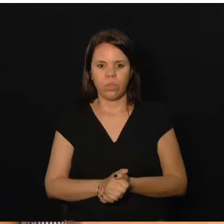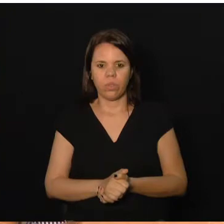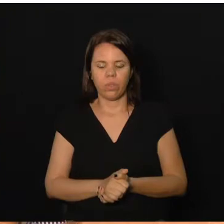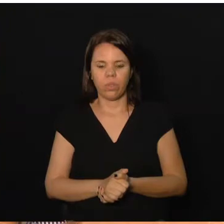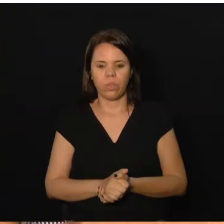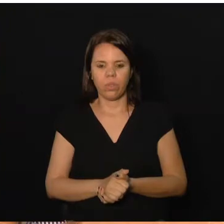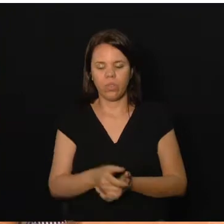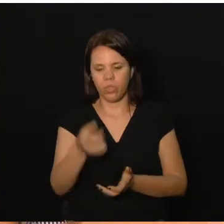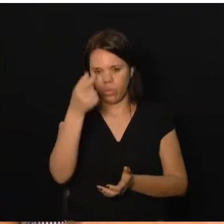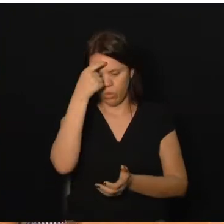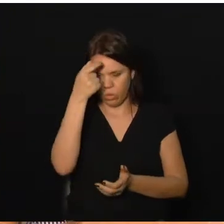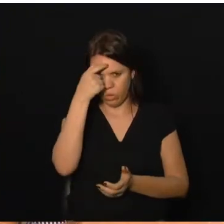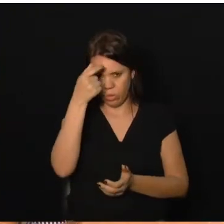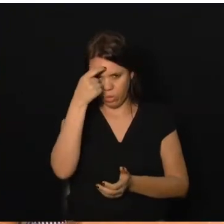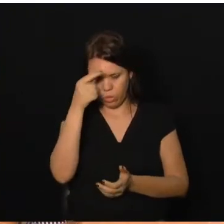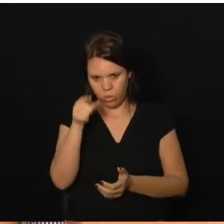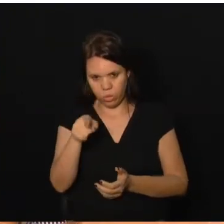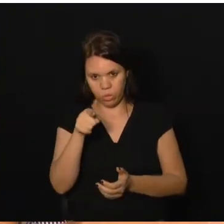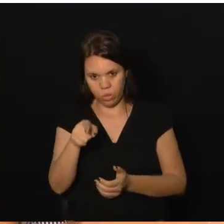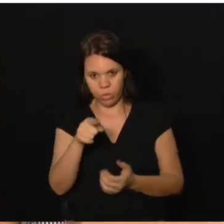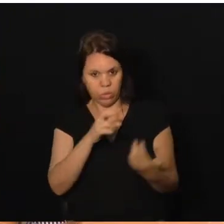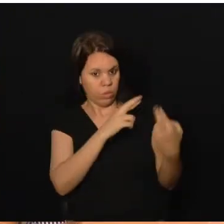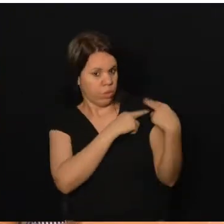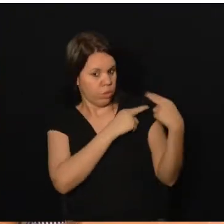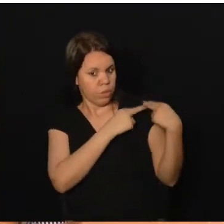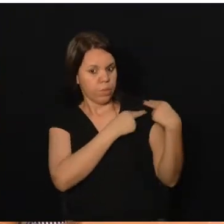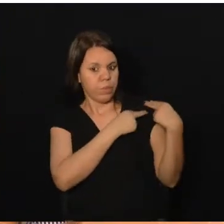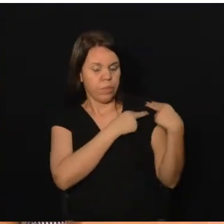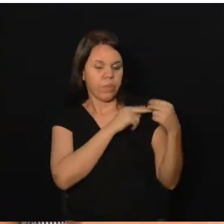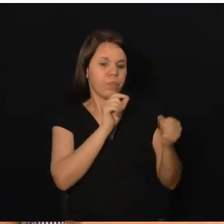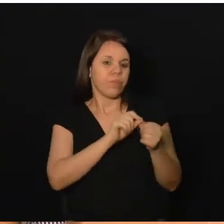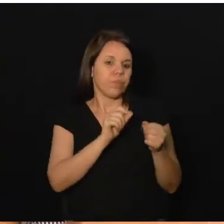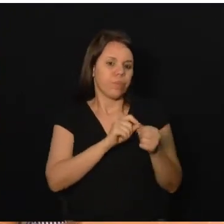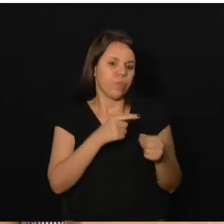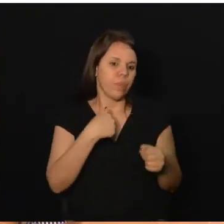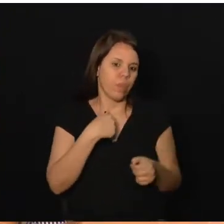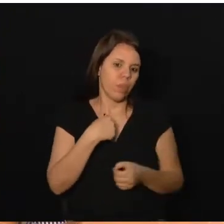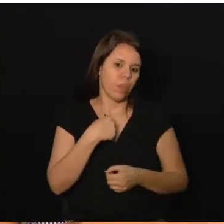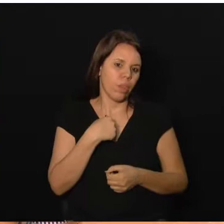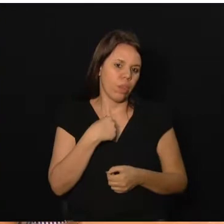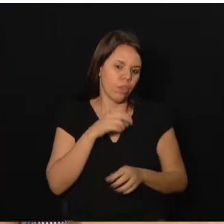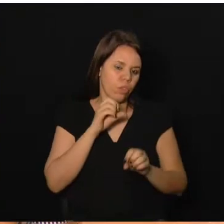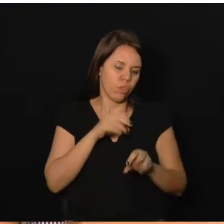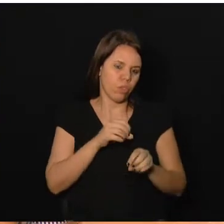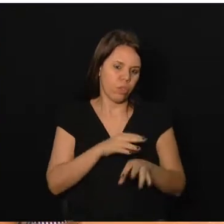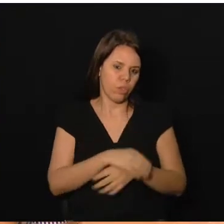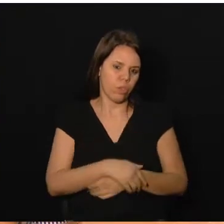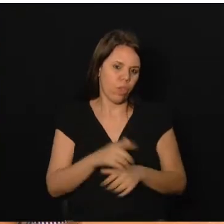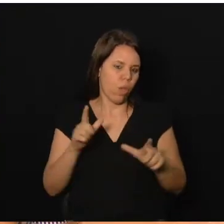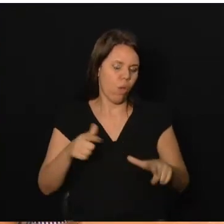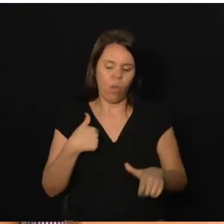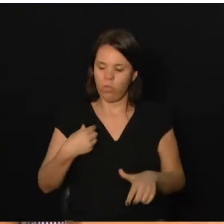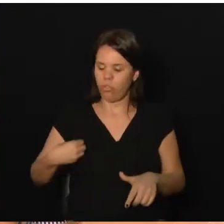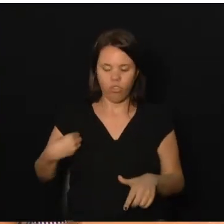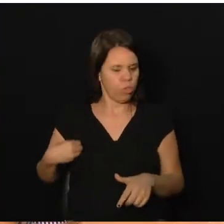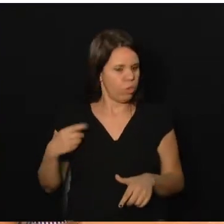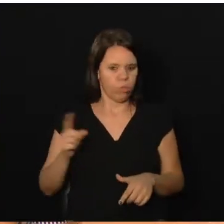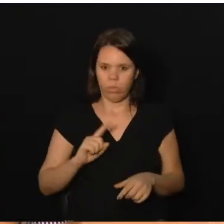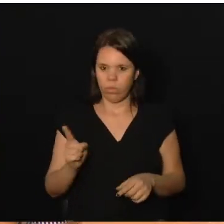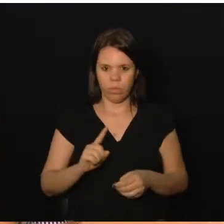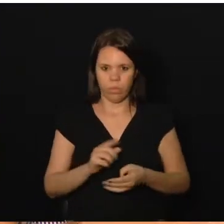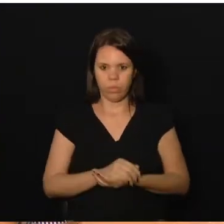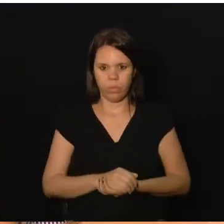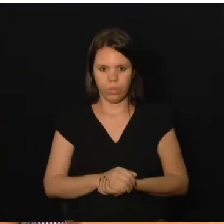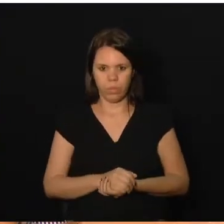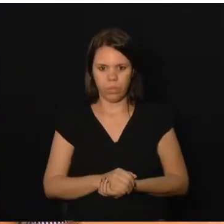essa conscientização, você é responsável a fazer o que eu estou lhe ensinando aonde eu não estou. Né?